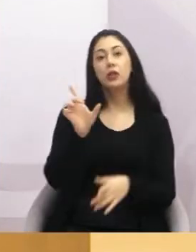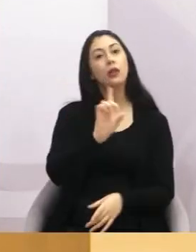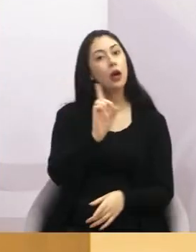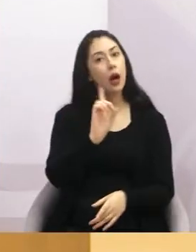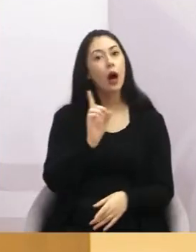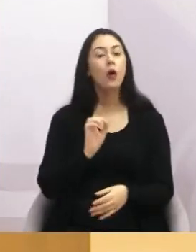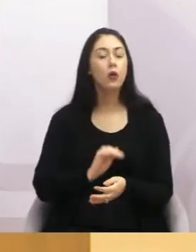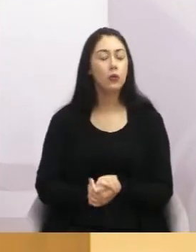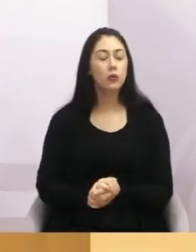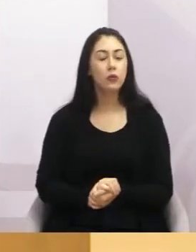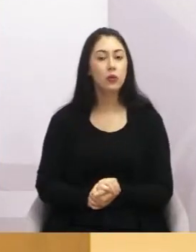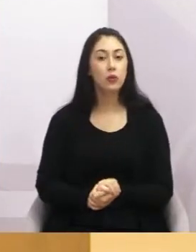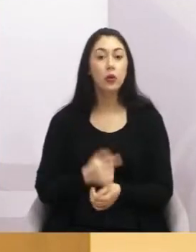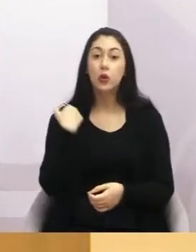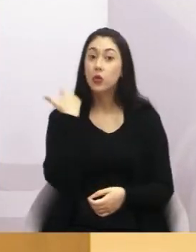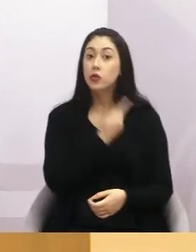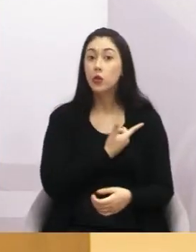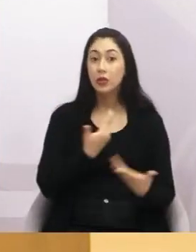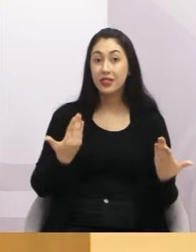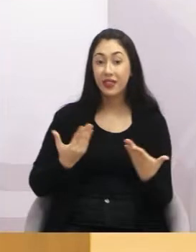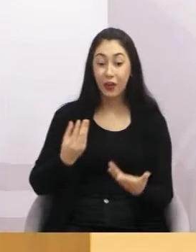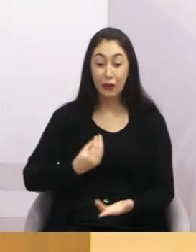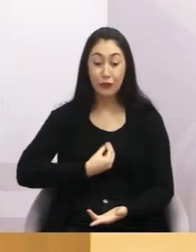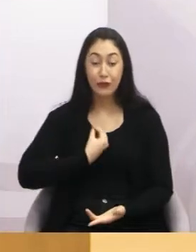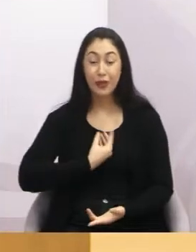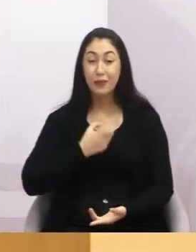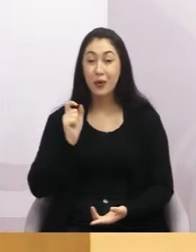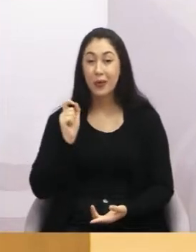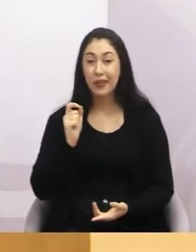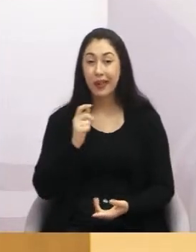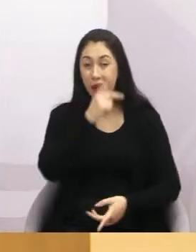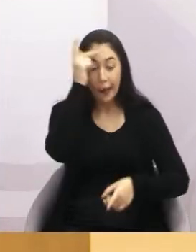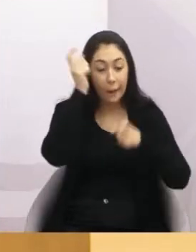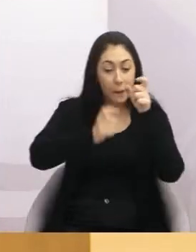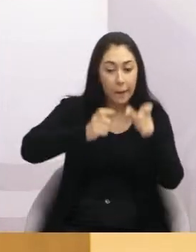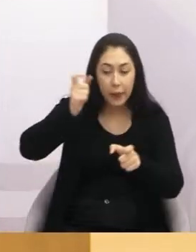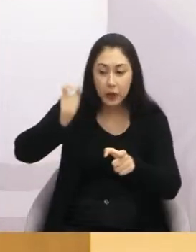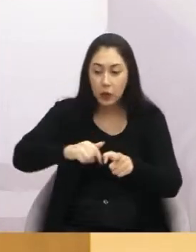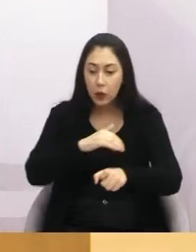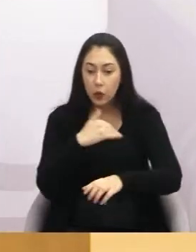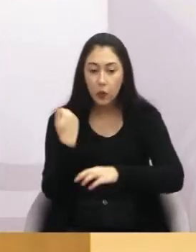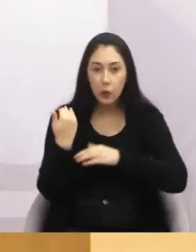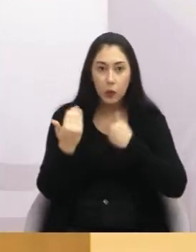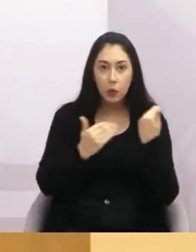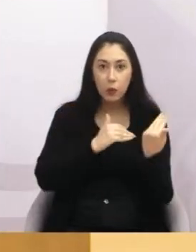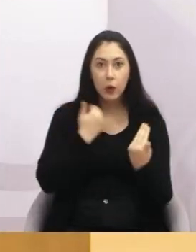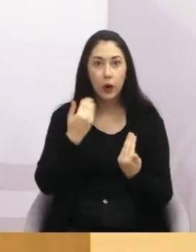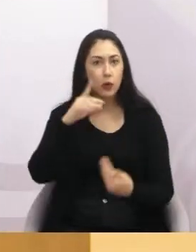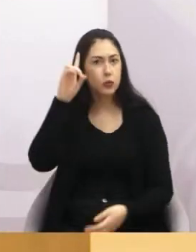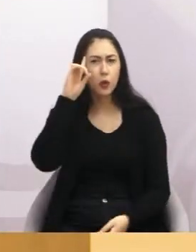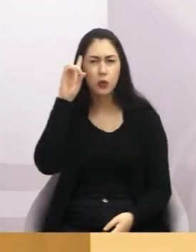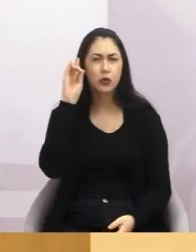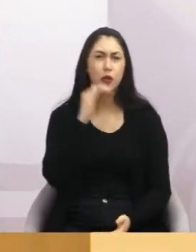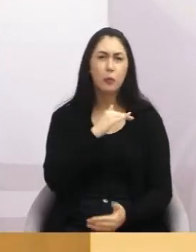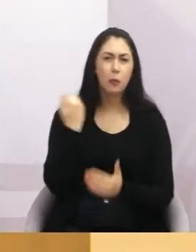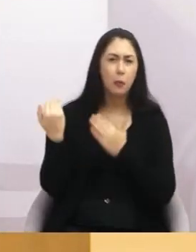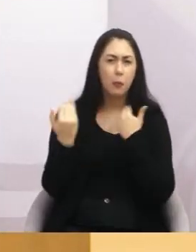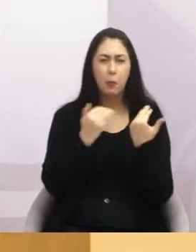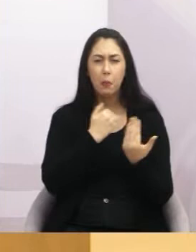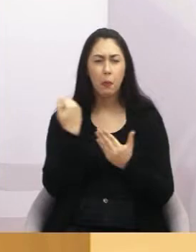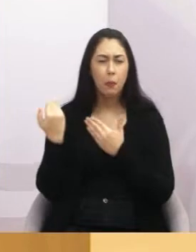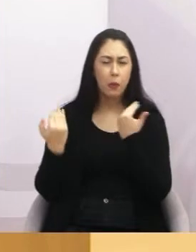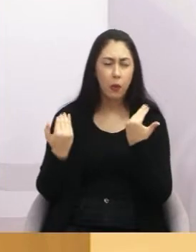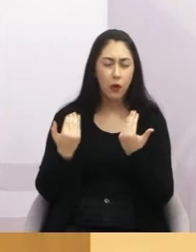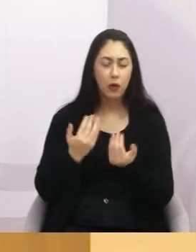contrário. O que nós estamos vivendo e essas vidas que são perdidas todos os dias,